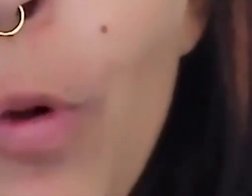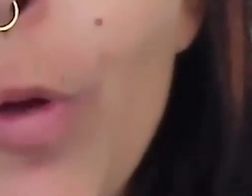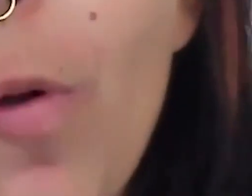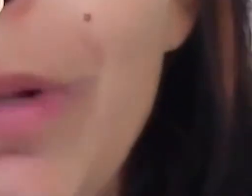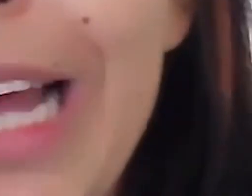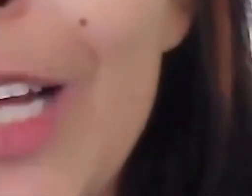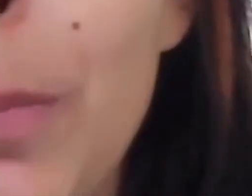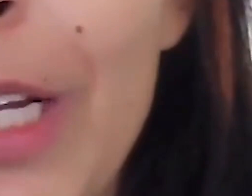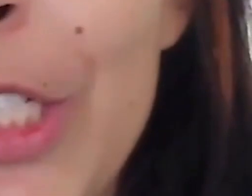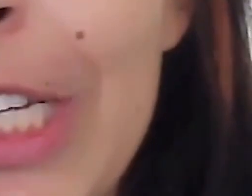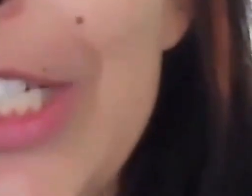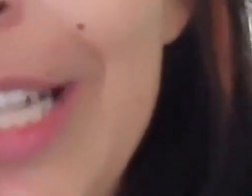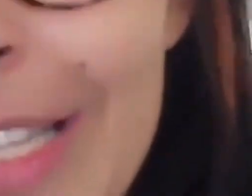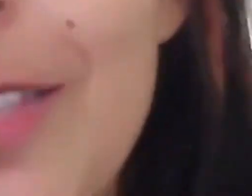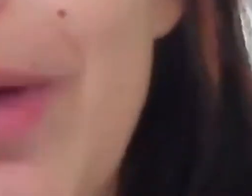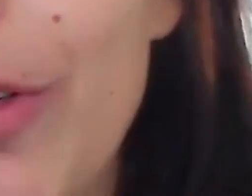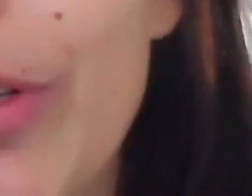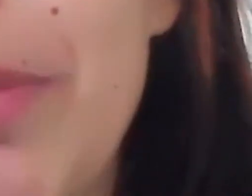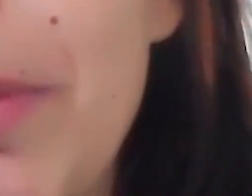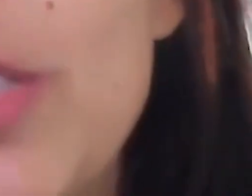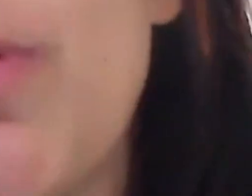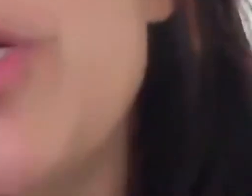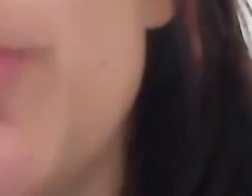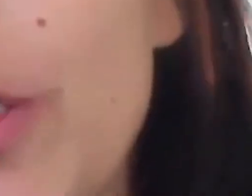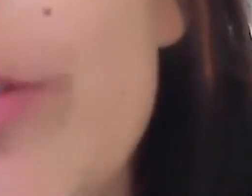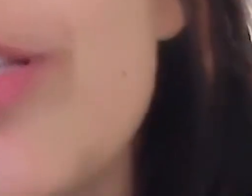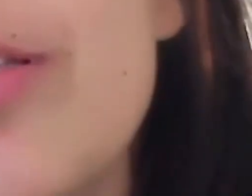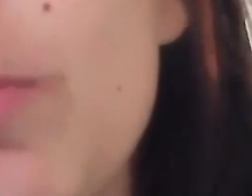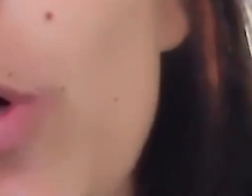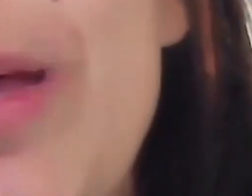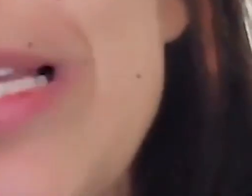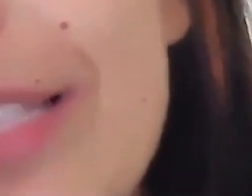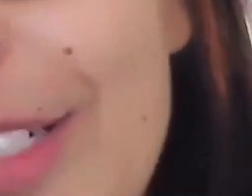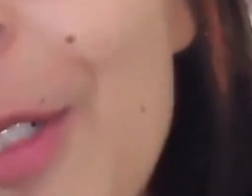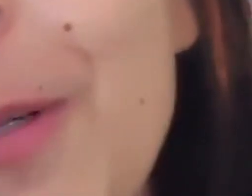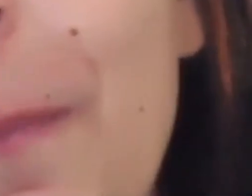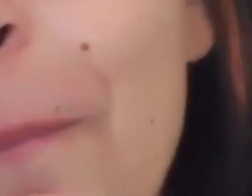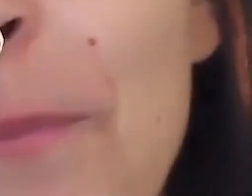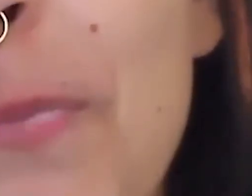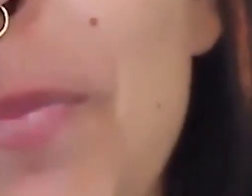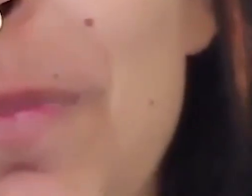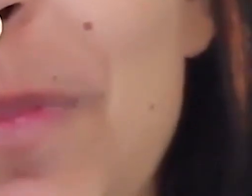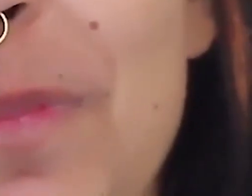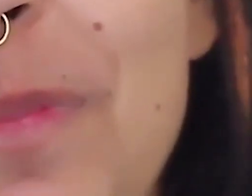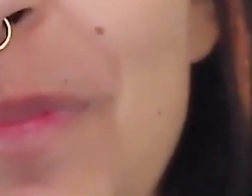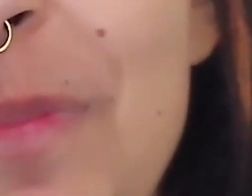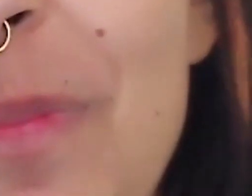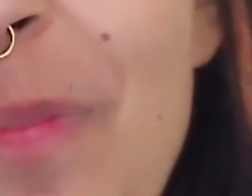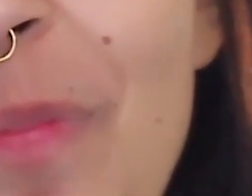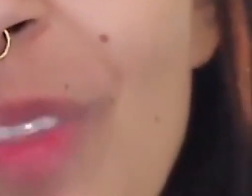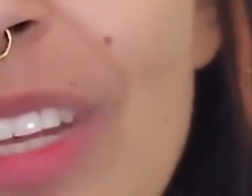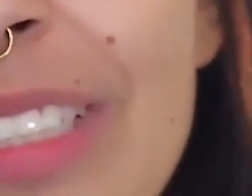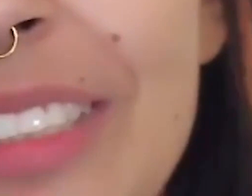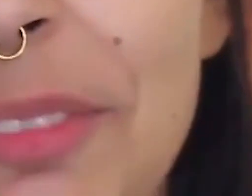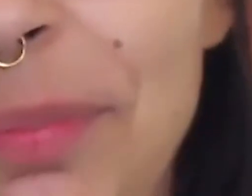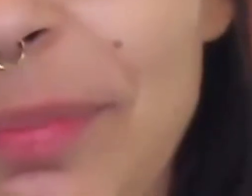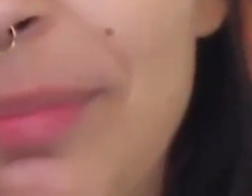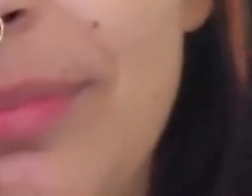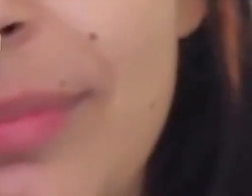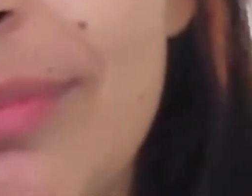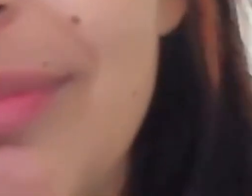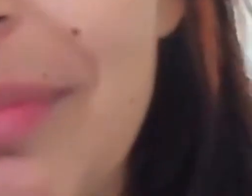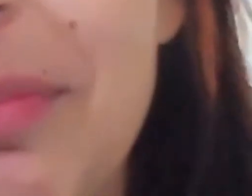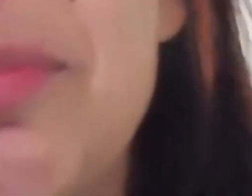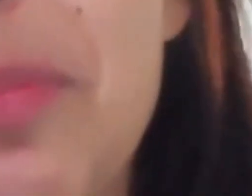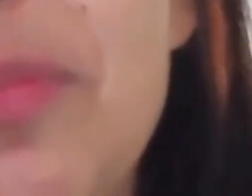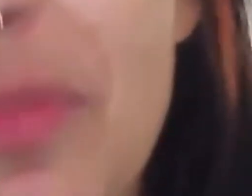realmente é um pouquinho complicado para a gente nesse aspecto também, principalmente para nós que estamos começando. É difícil. Agora eu vou te